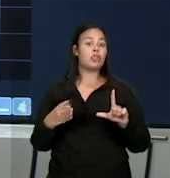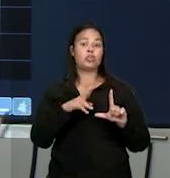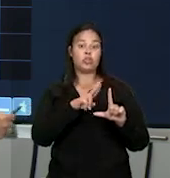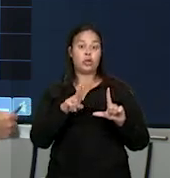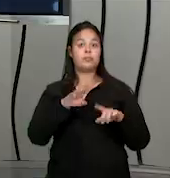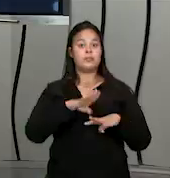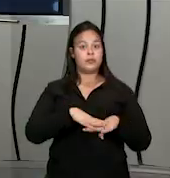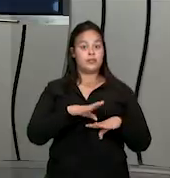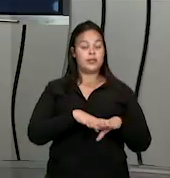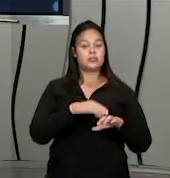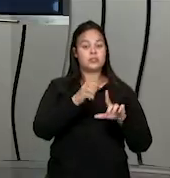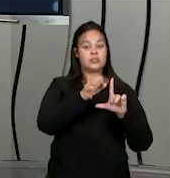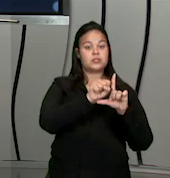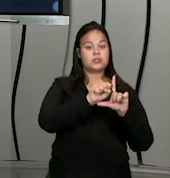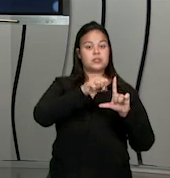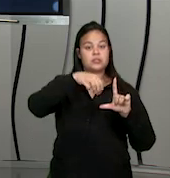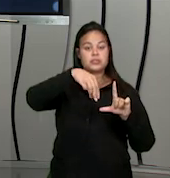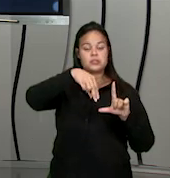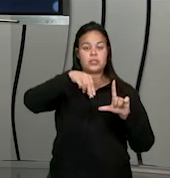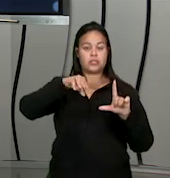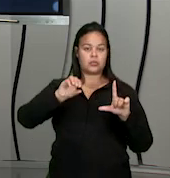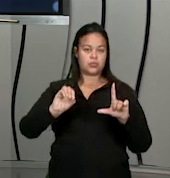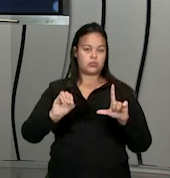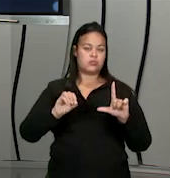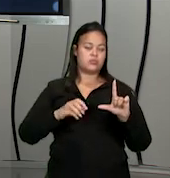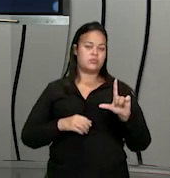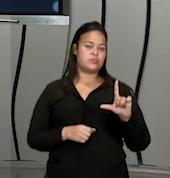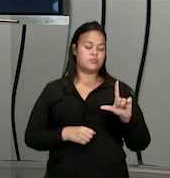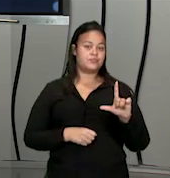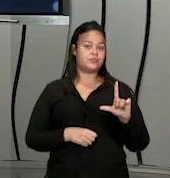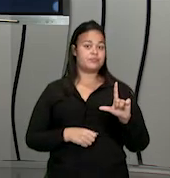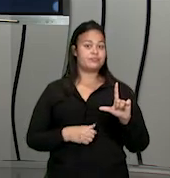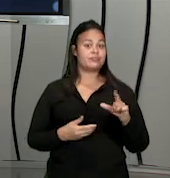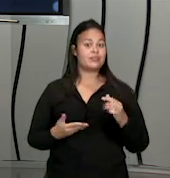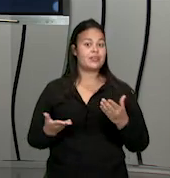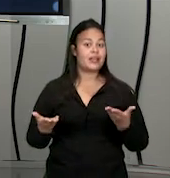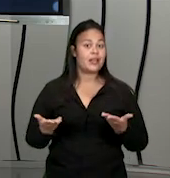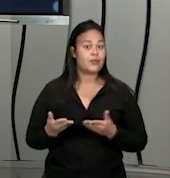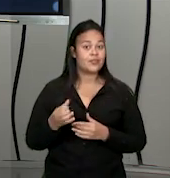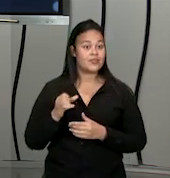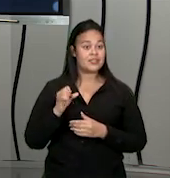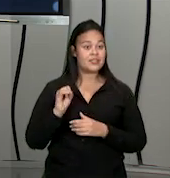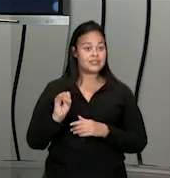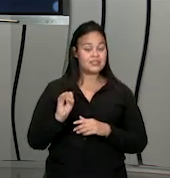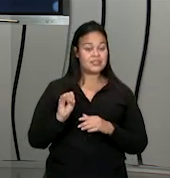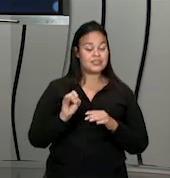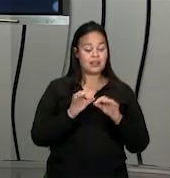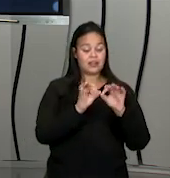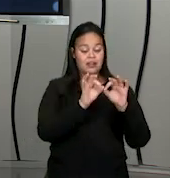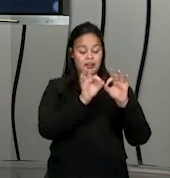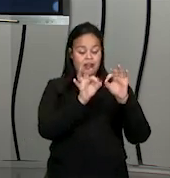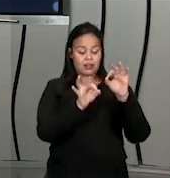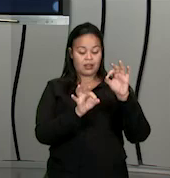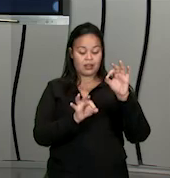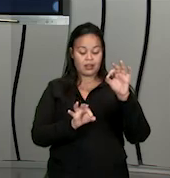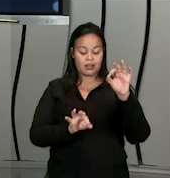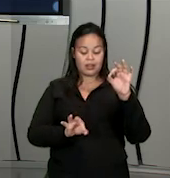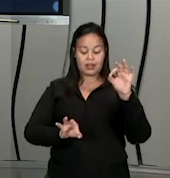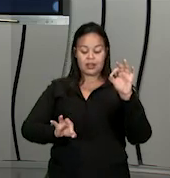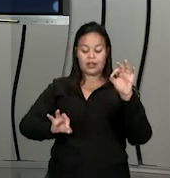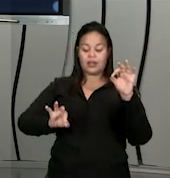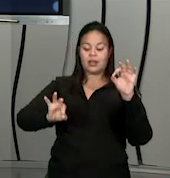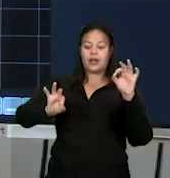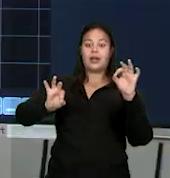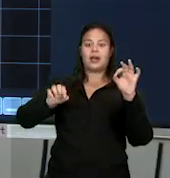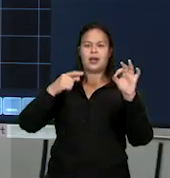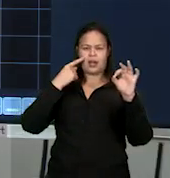seno. Agora, se você tem esse afastamento aqui, e esse tipo de V, tá